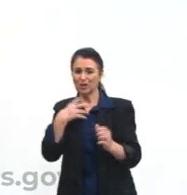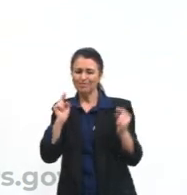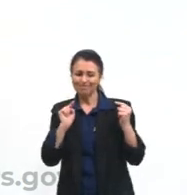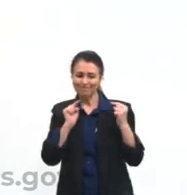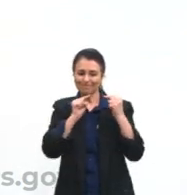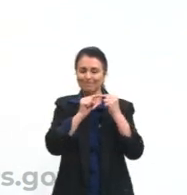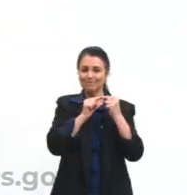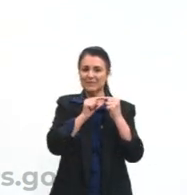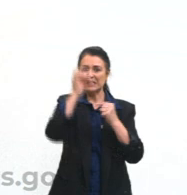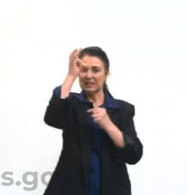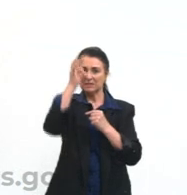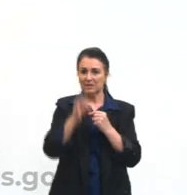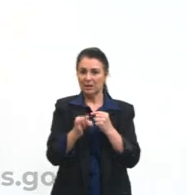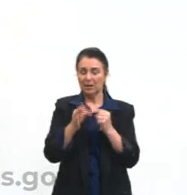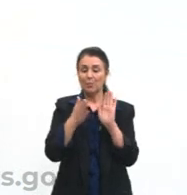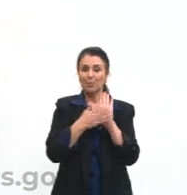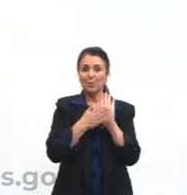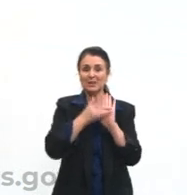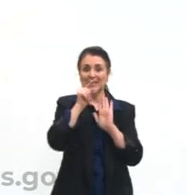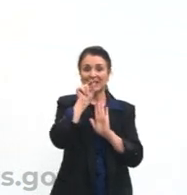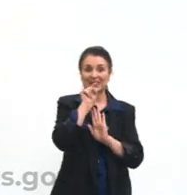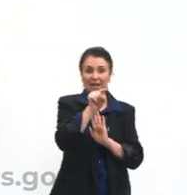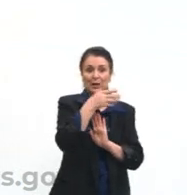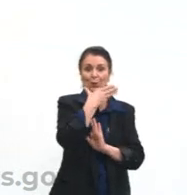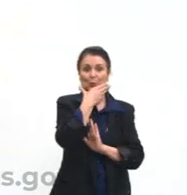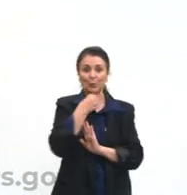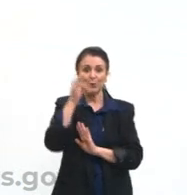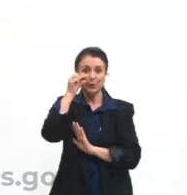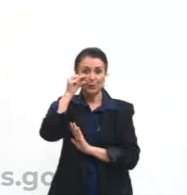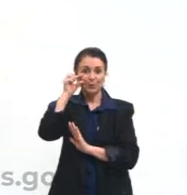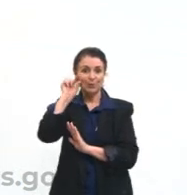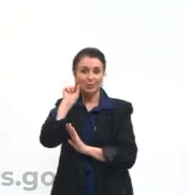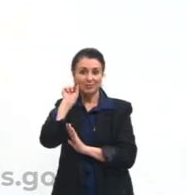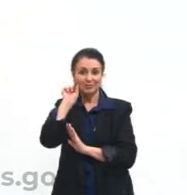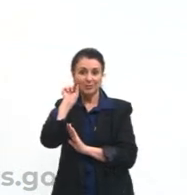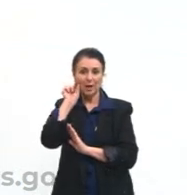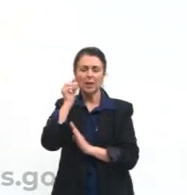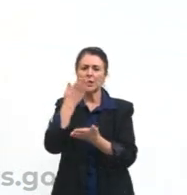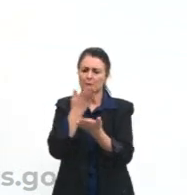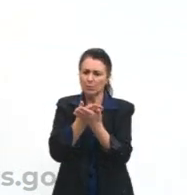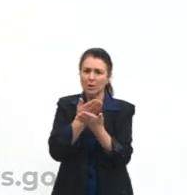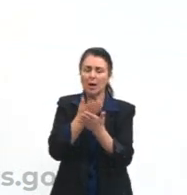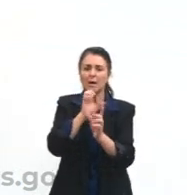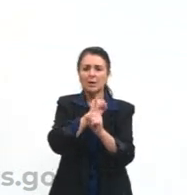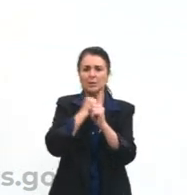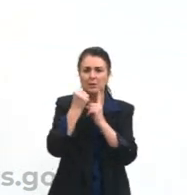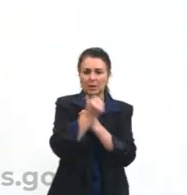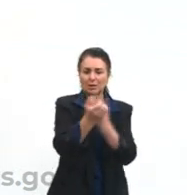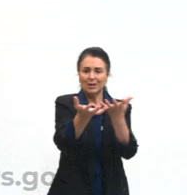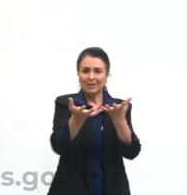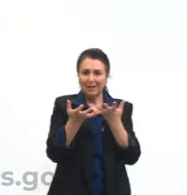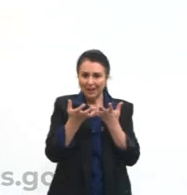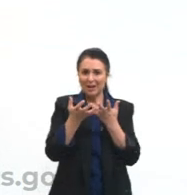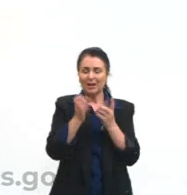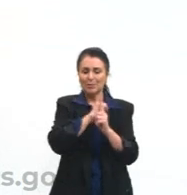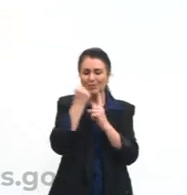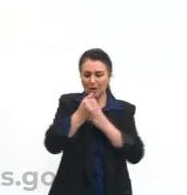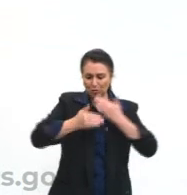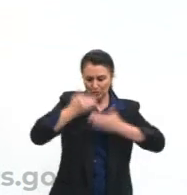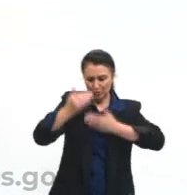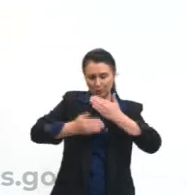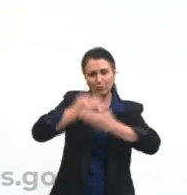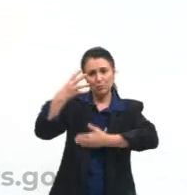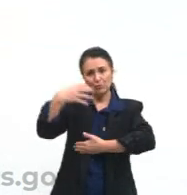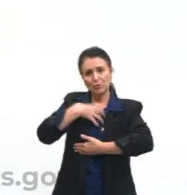se essa é a proposta do Augusto Comte né Ele quer uma estudar a sociedade o que é que a sociedade se desenvolva